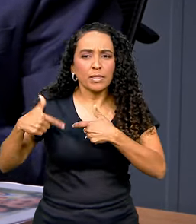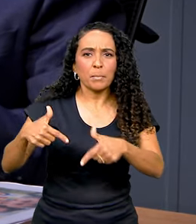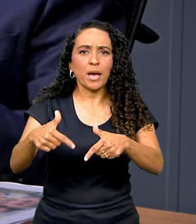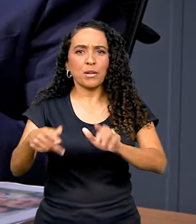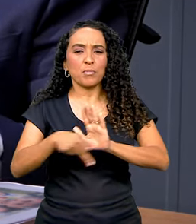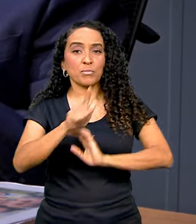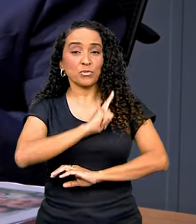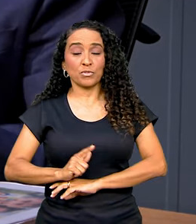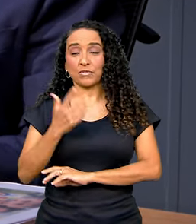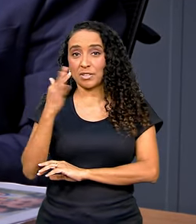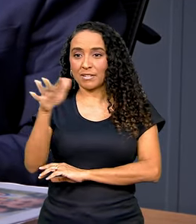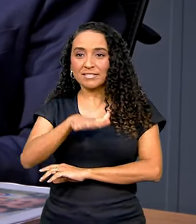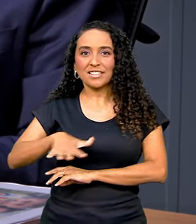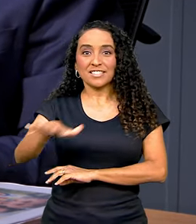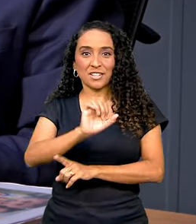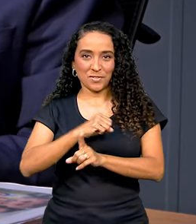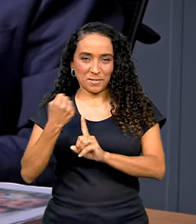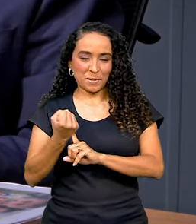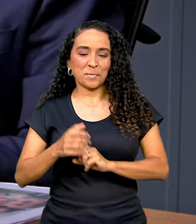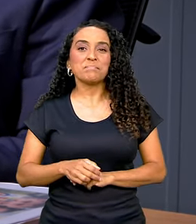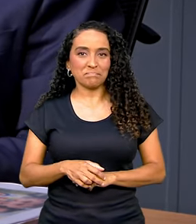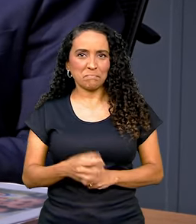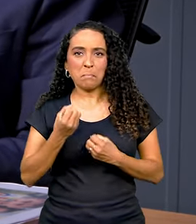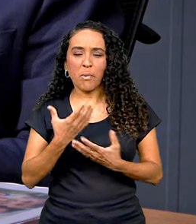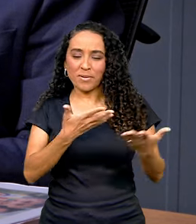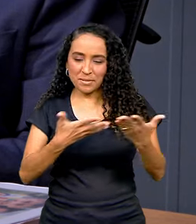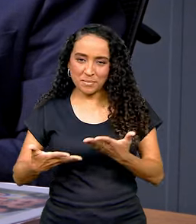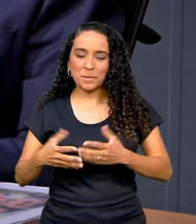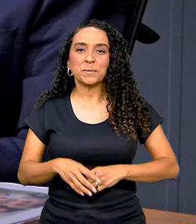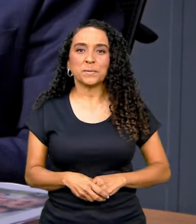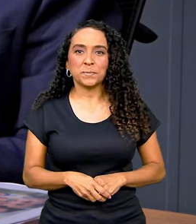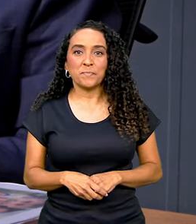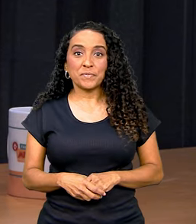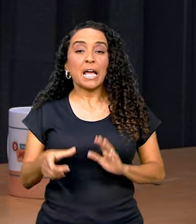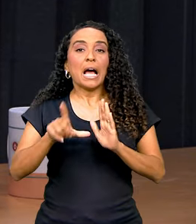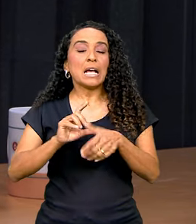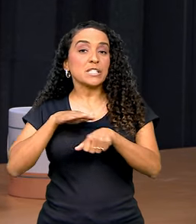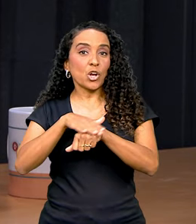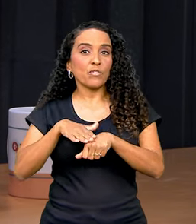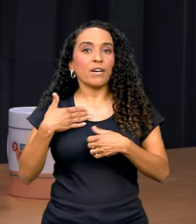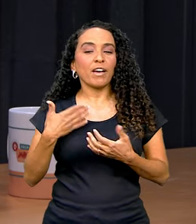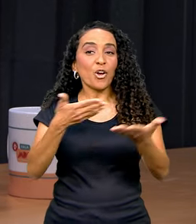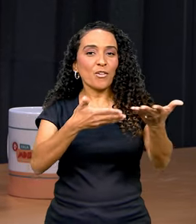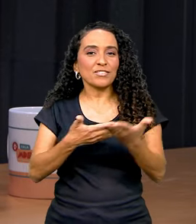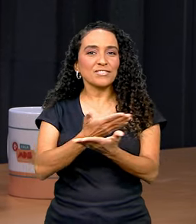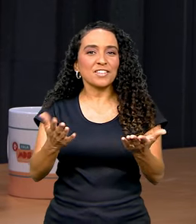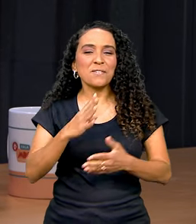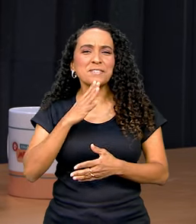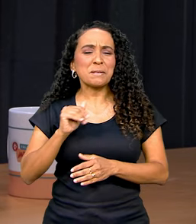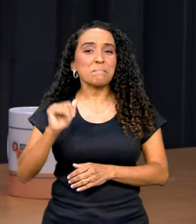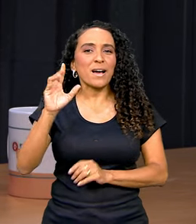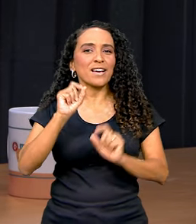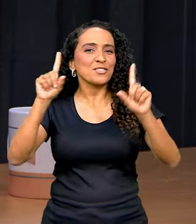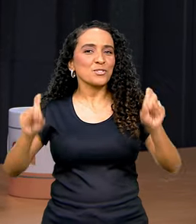trabalho do governo federal nesta área social muito bom recebê-lo aqui antes da conversa eu quero convidar vocês